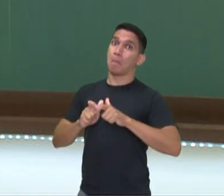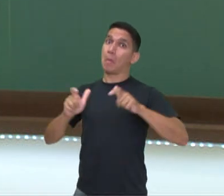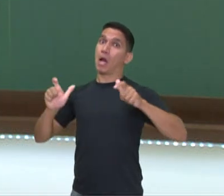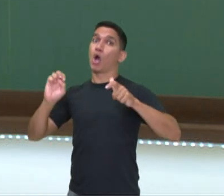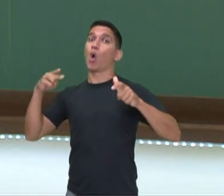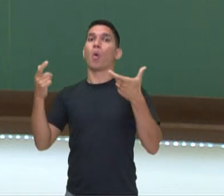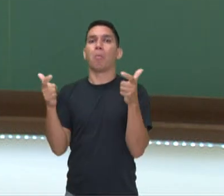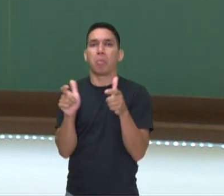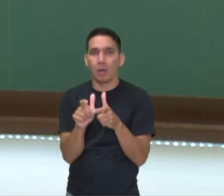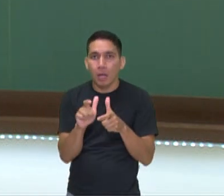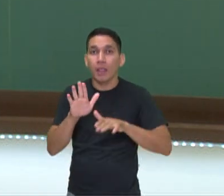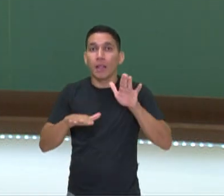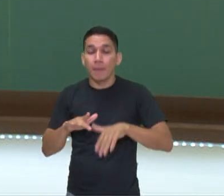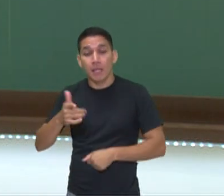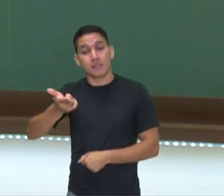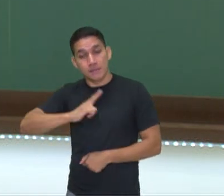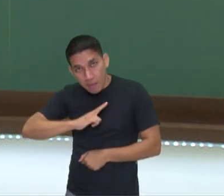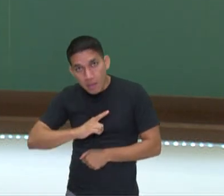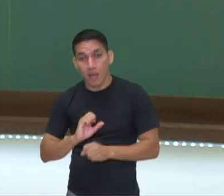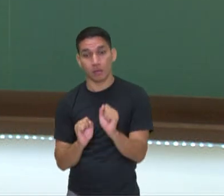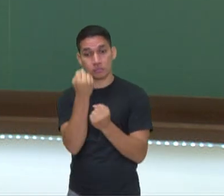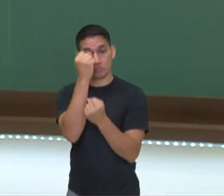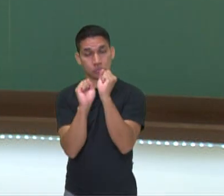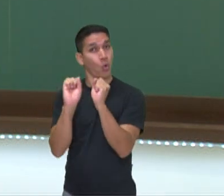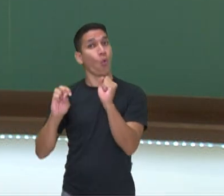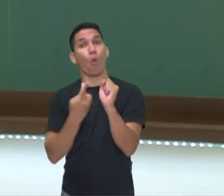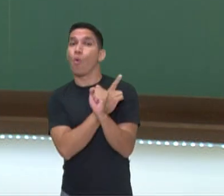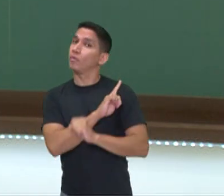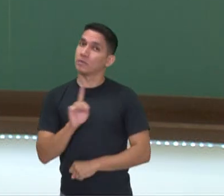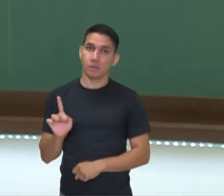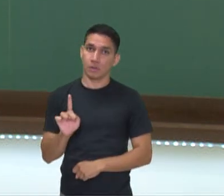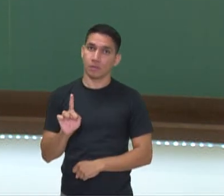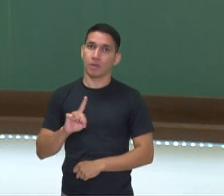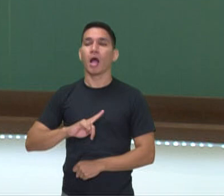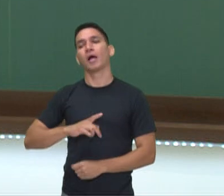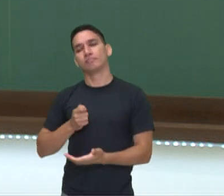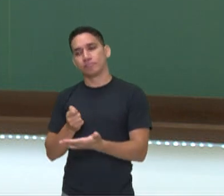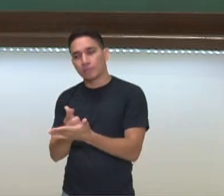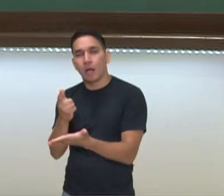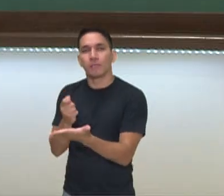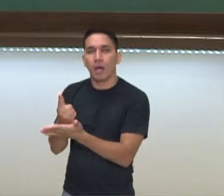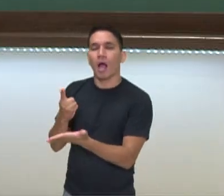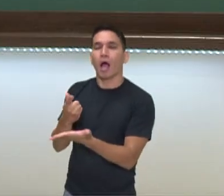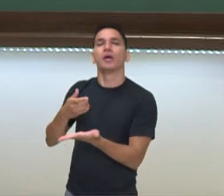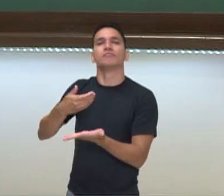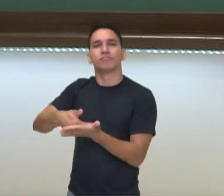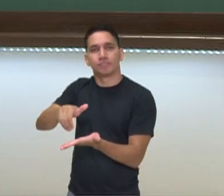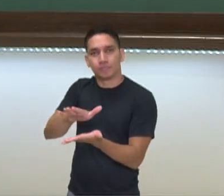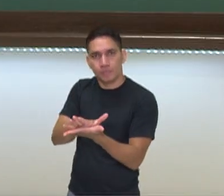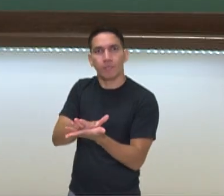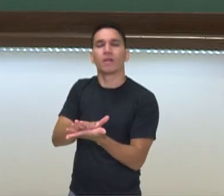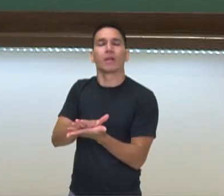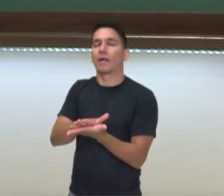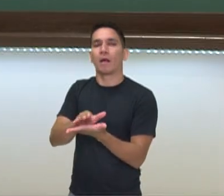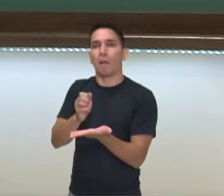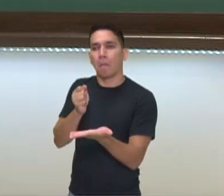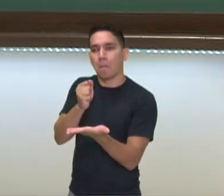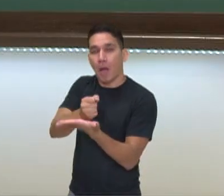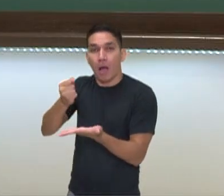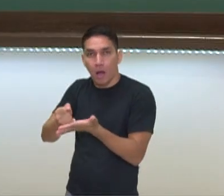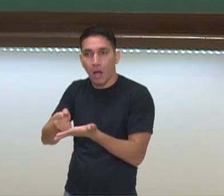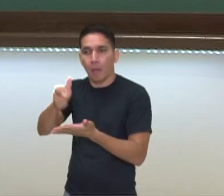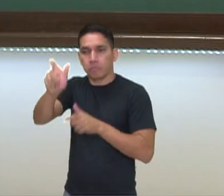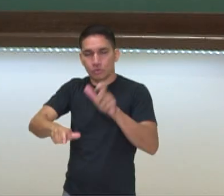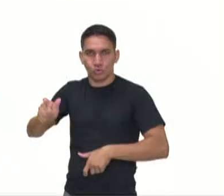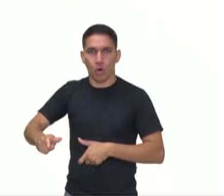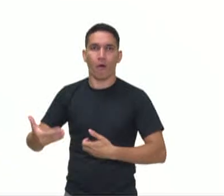maior existência ou não de indústrias e fábricas para empregar as pessoas. Seguindo aqui com a nossa aula, veja o que a gente vai falar.